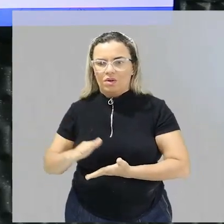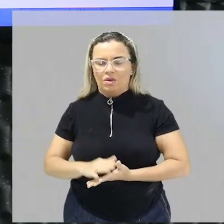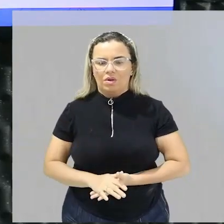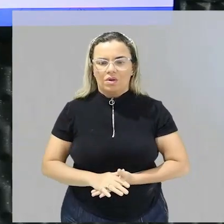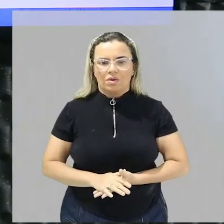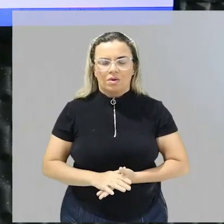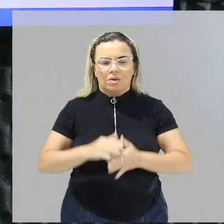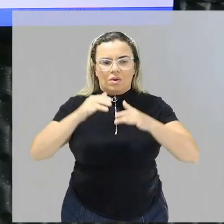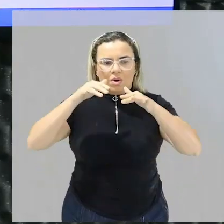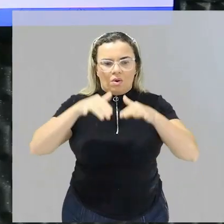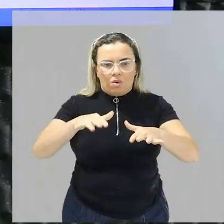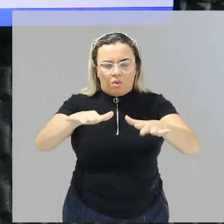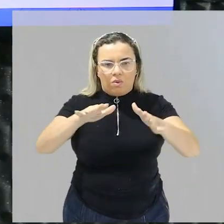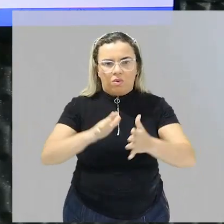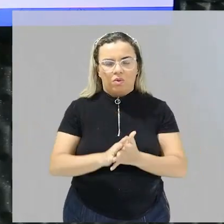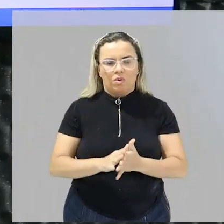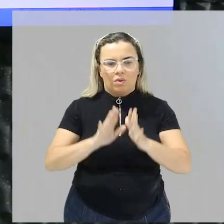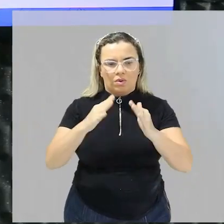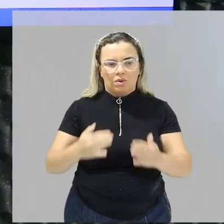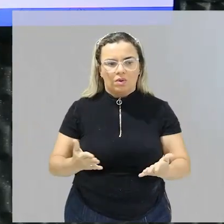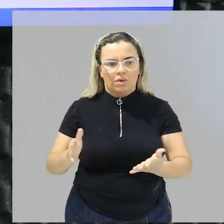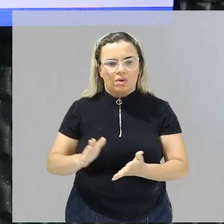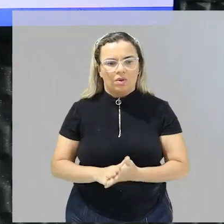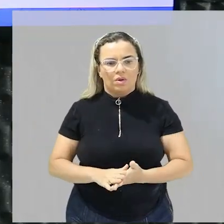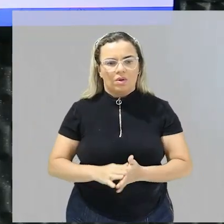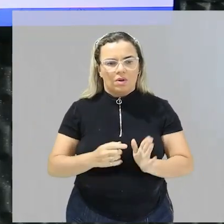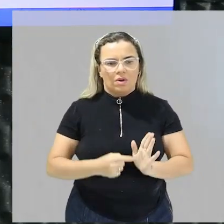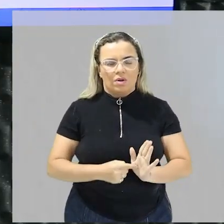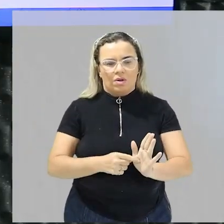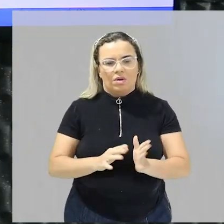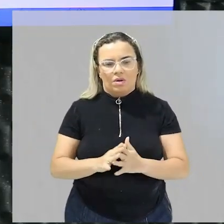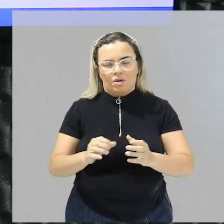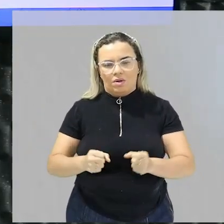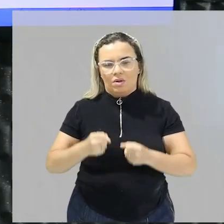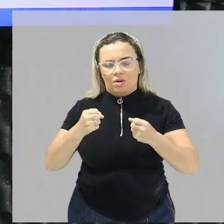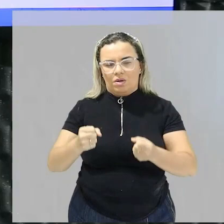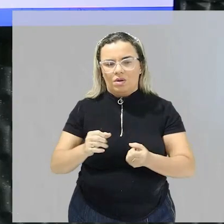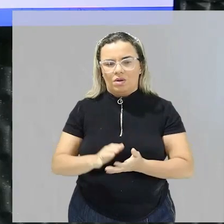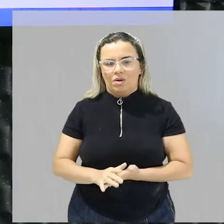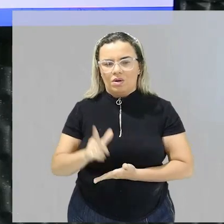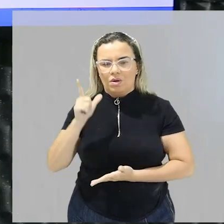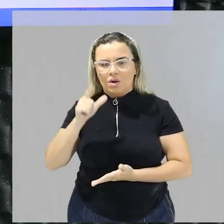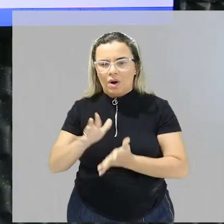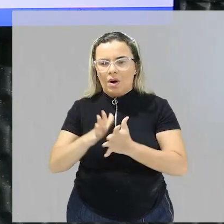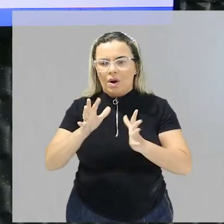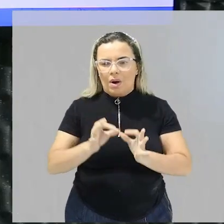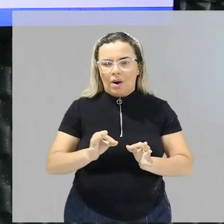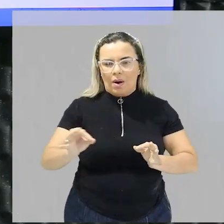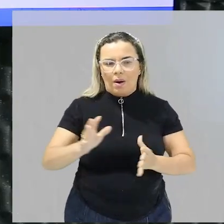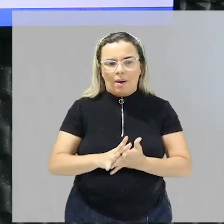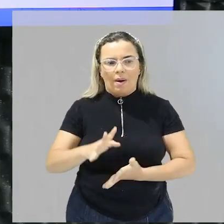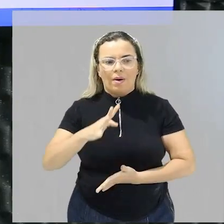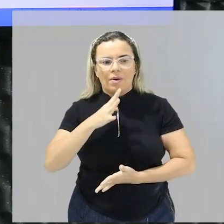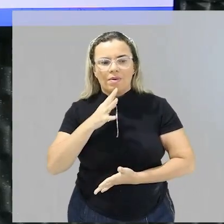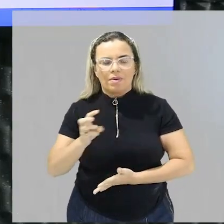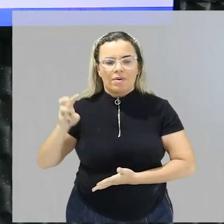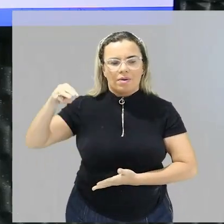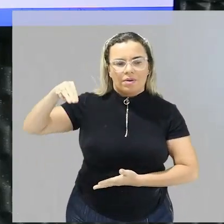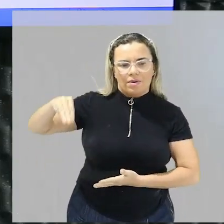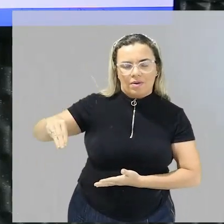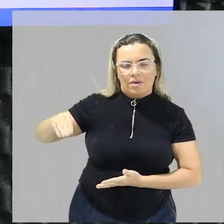sismologia, mostrando que é possível determinar a medida por meio de conhecimentos